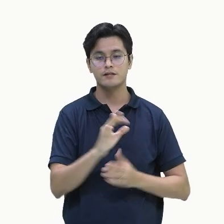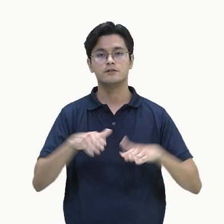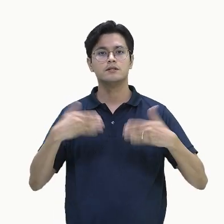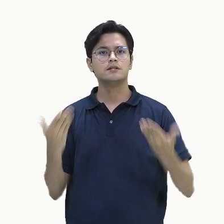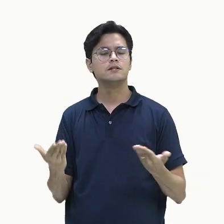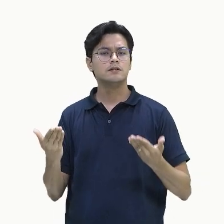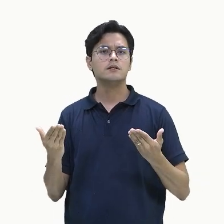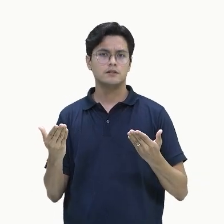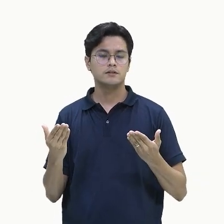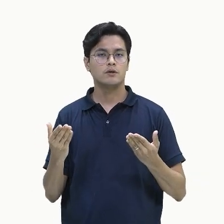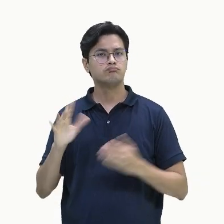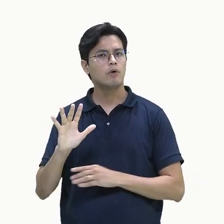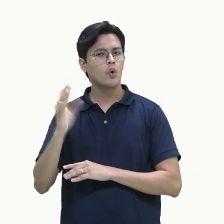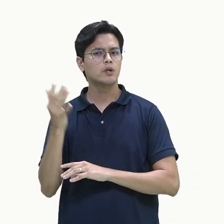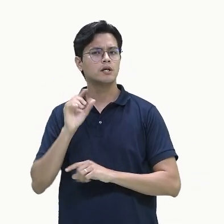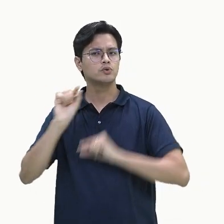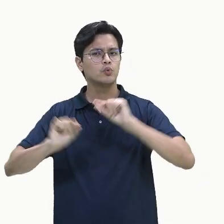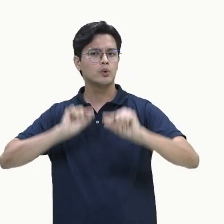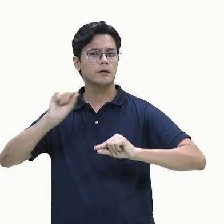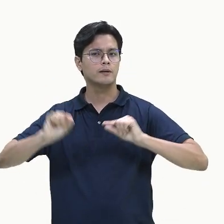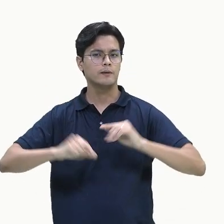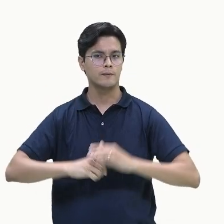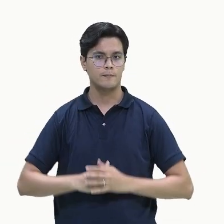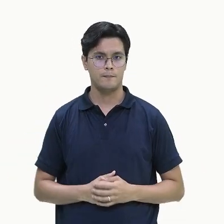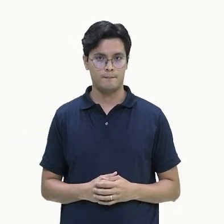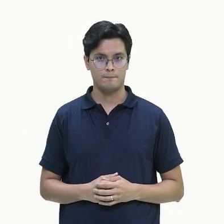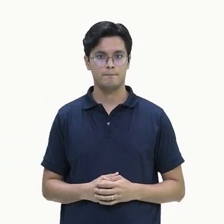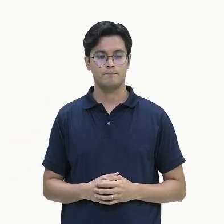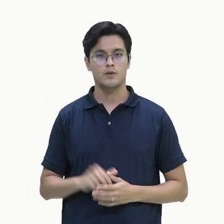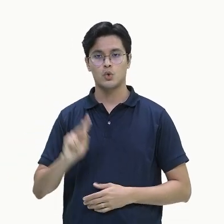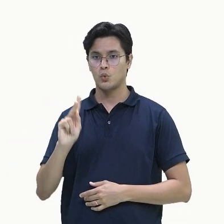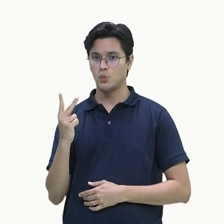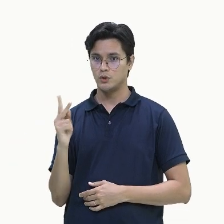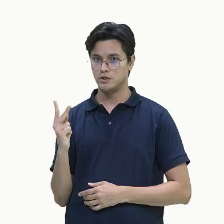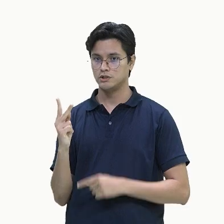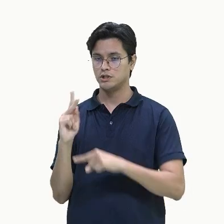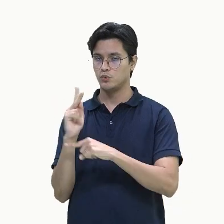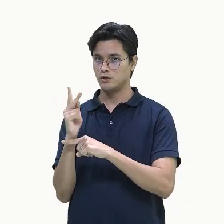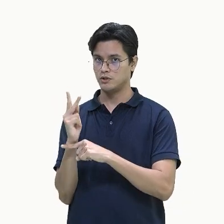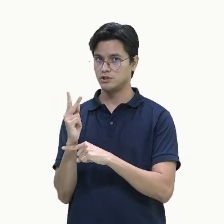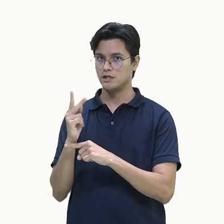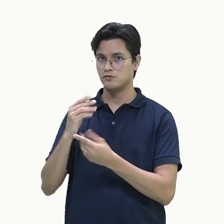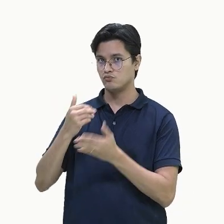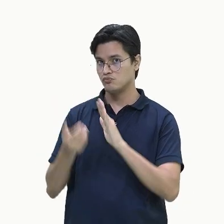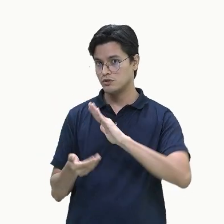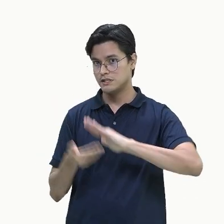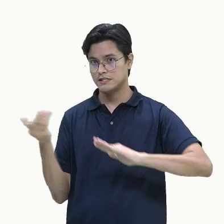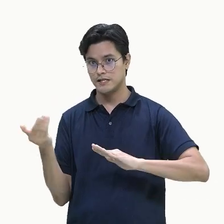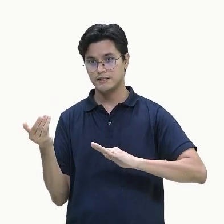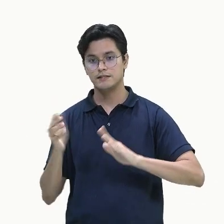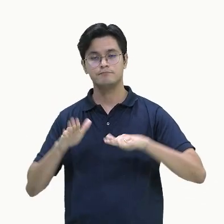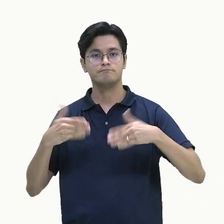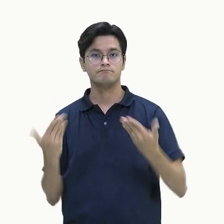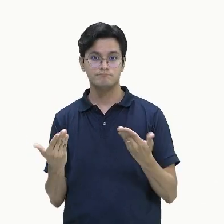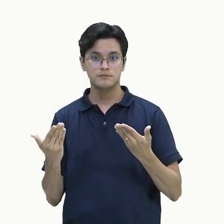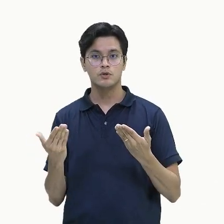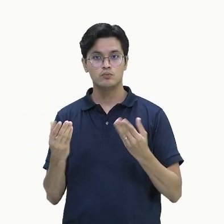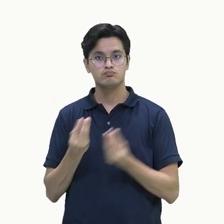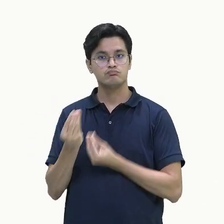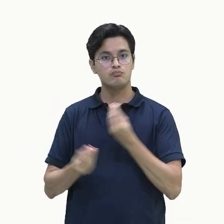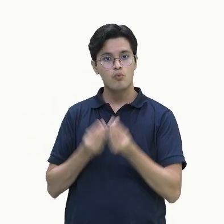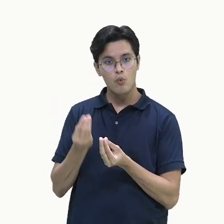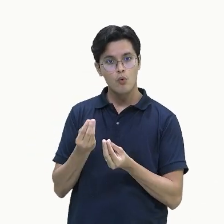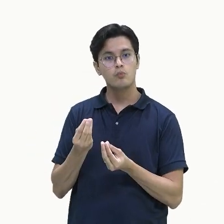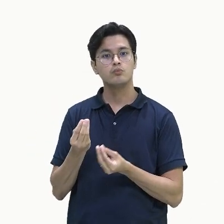com esse hidrogênio é que ele vai sair. E aí, aqui vai ficar negativo e aqui vai ficar positivo.